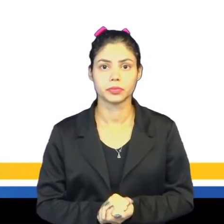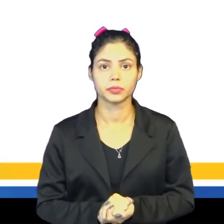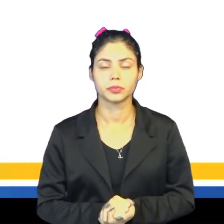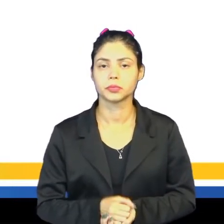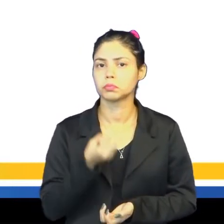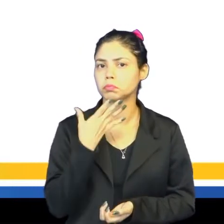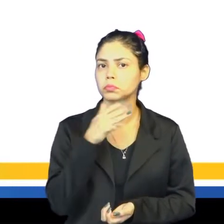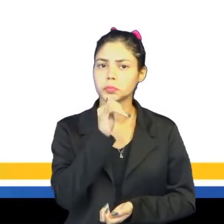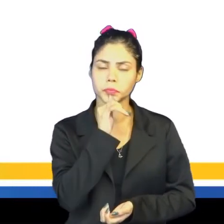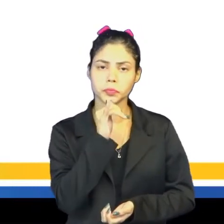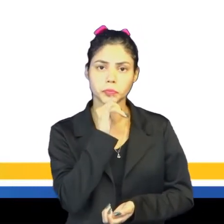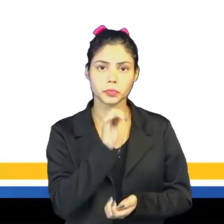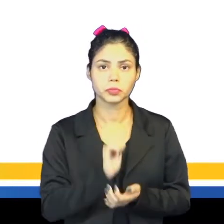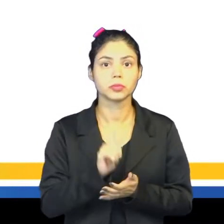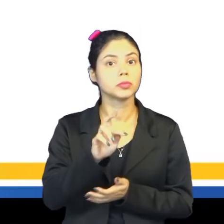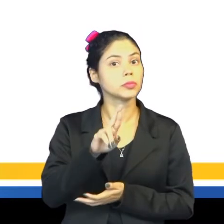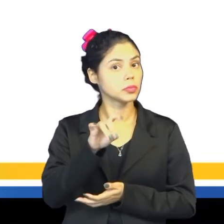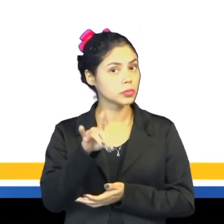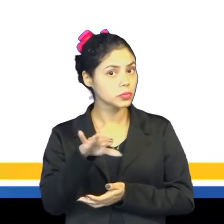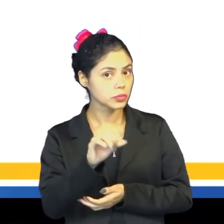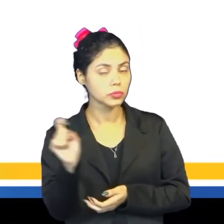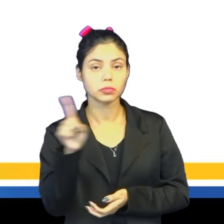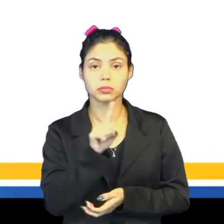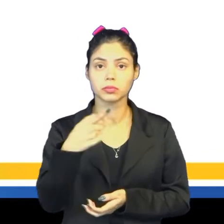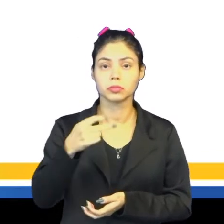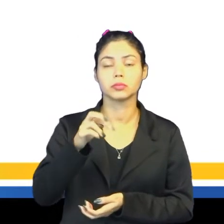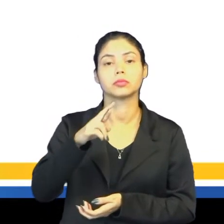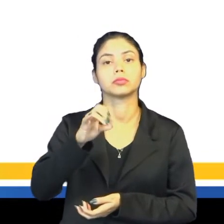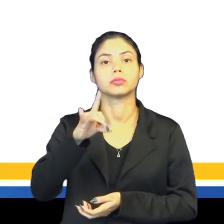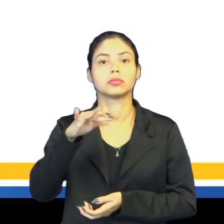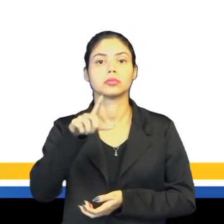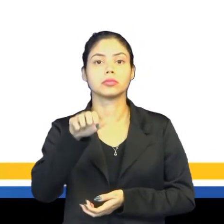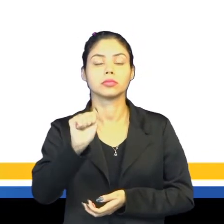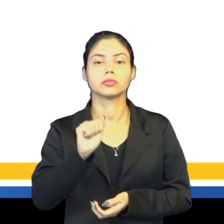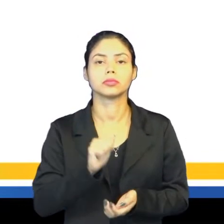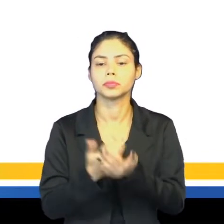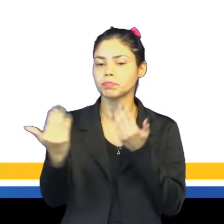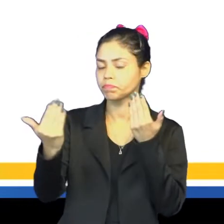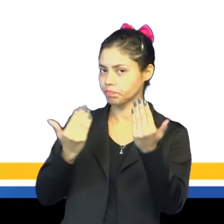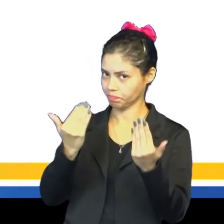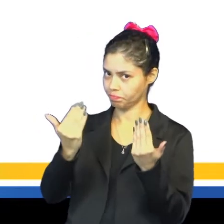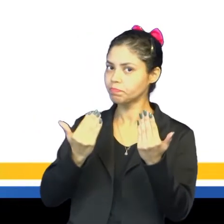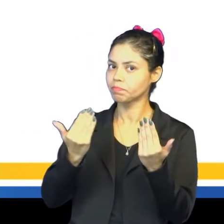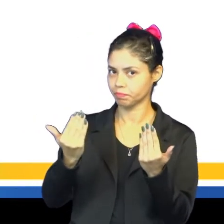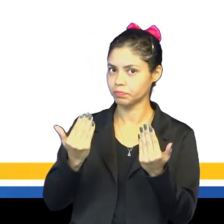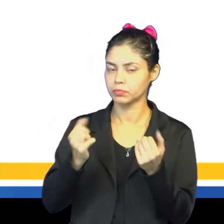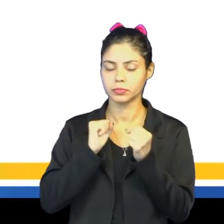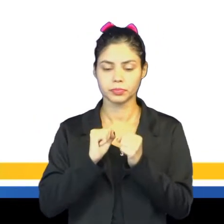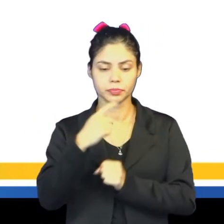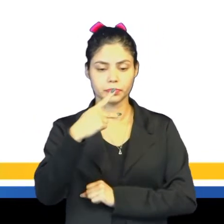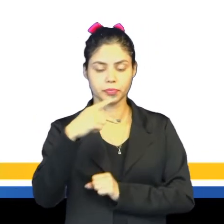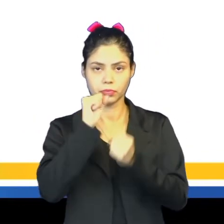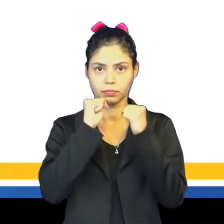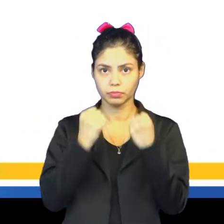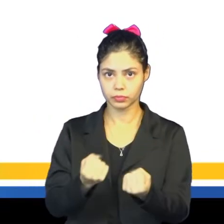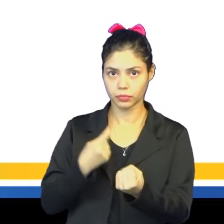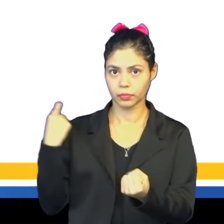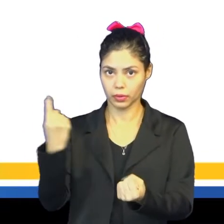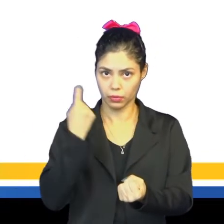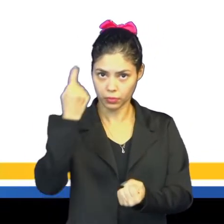bom exemplo para grandezas não proporcionais é a relação peso e